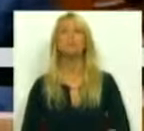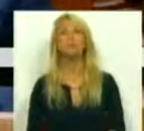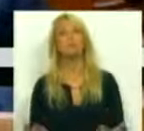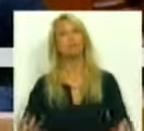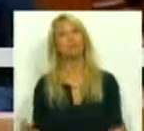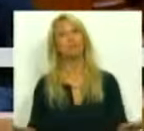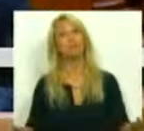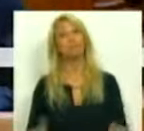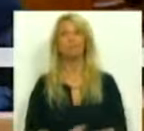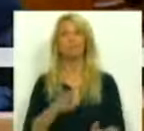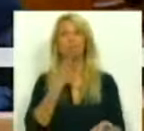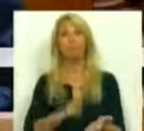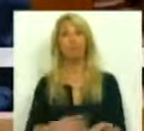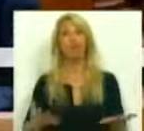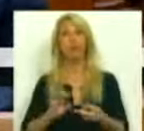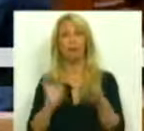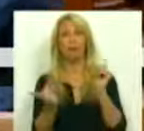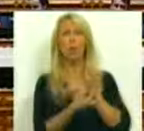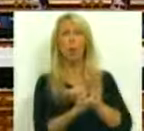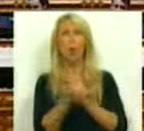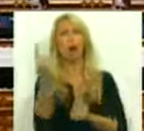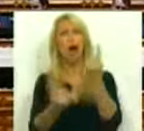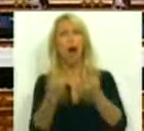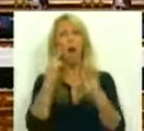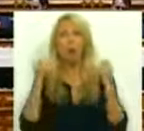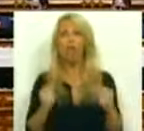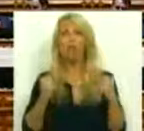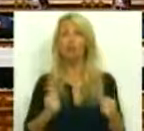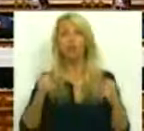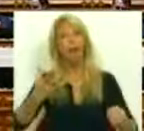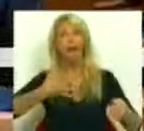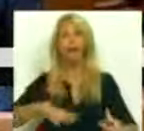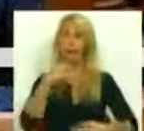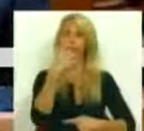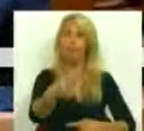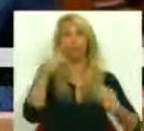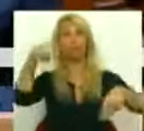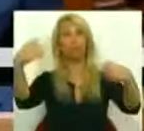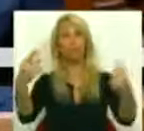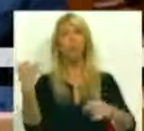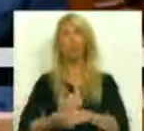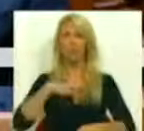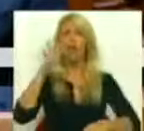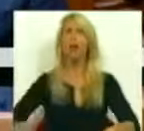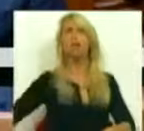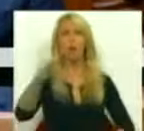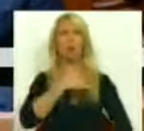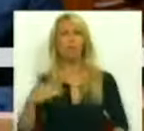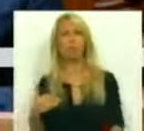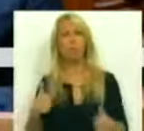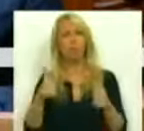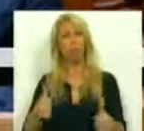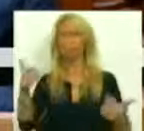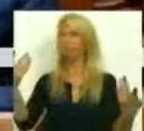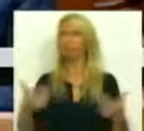Com efeito, e ao contrário do que alguns insistem em fazer crer, o Serviço Nacional de Saúde está vivo e alcançou uma